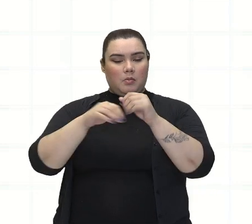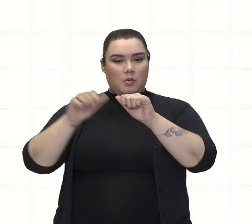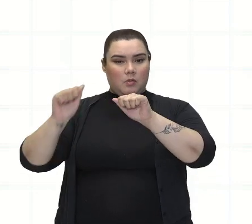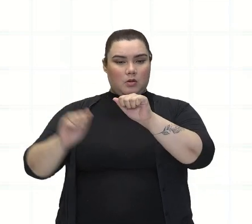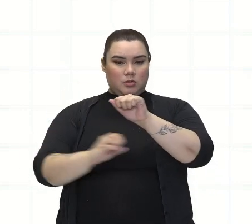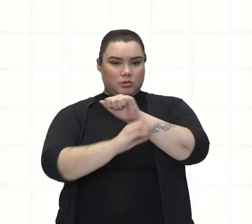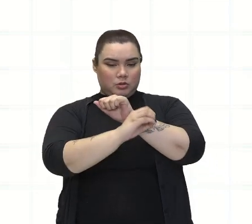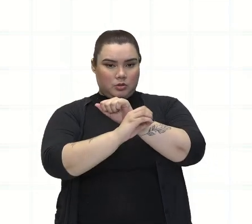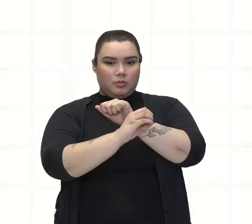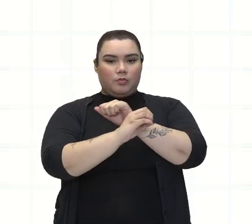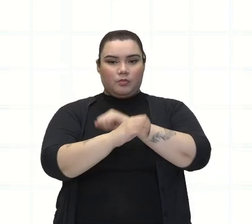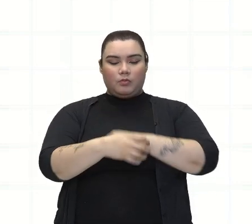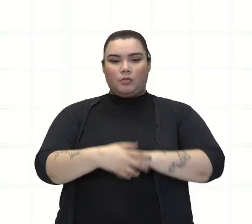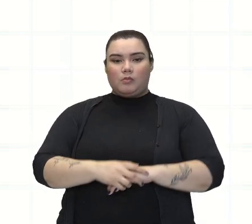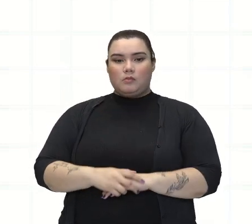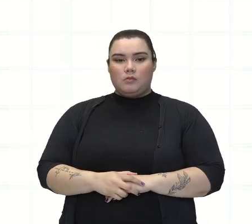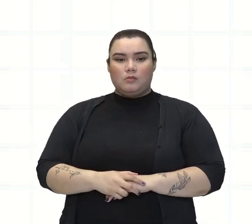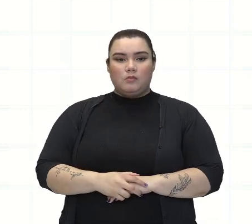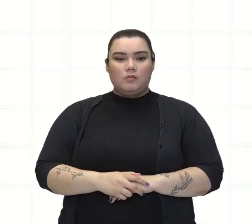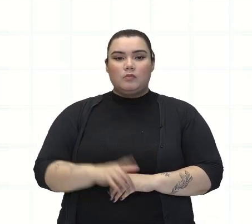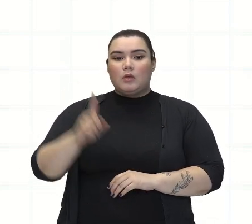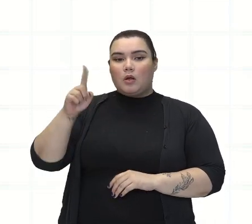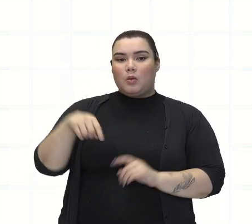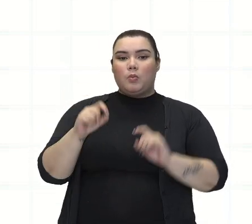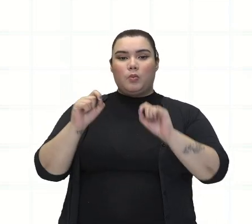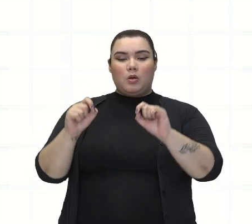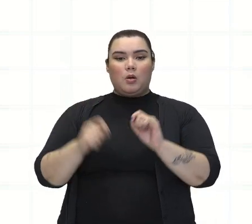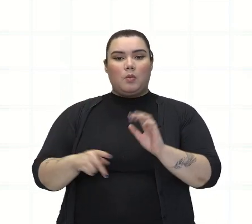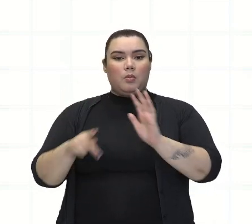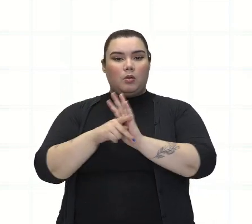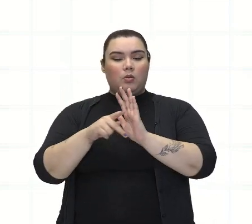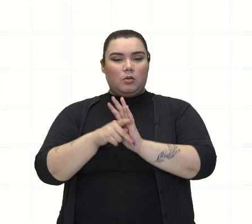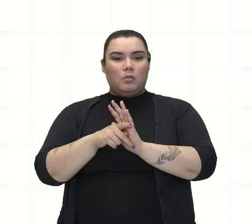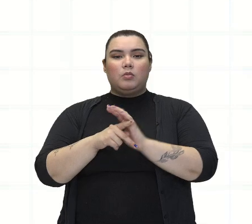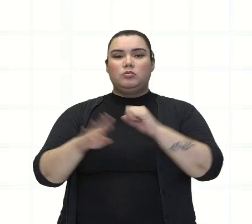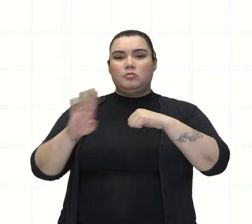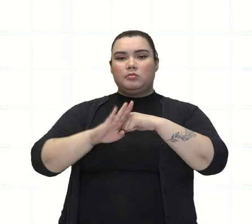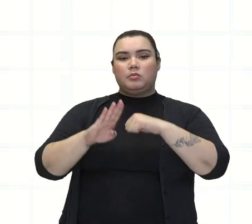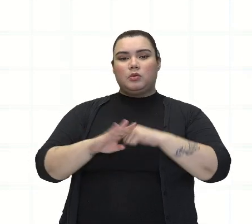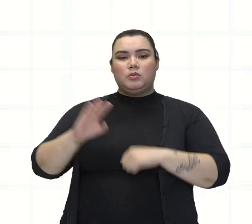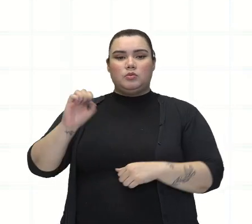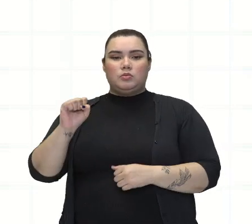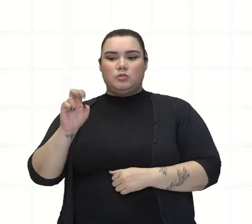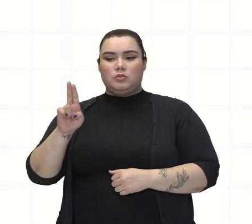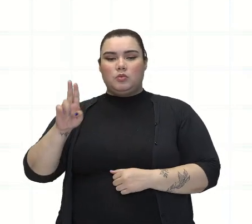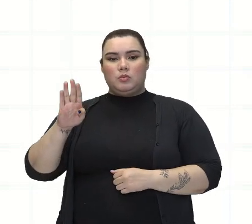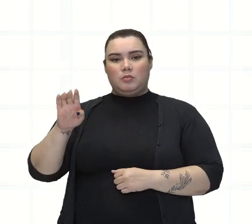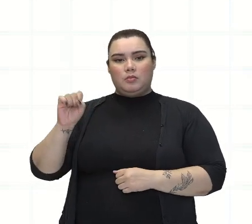atribuída ao artigo é a função de